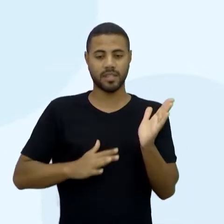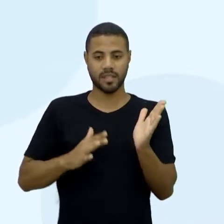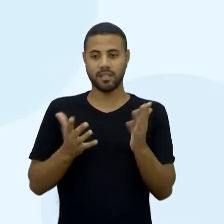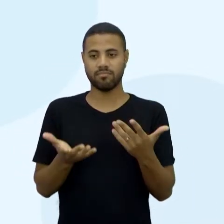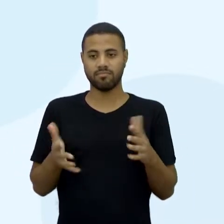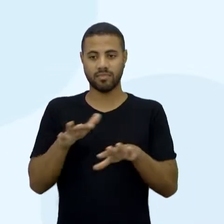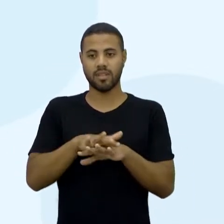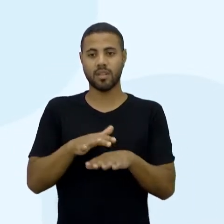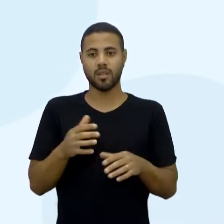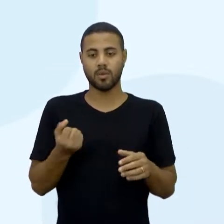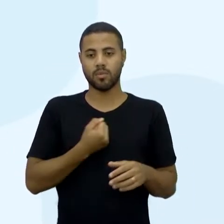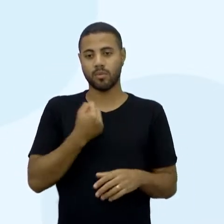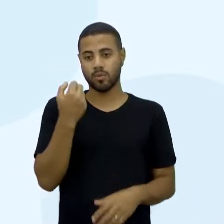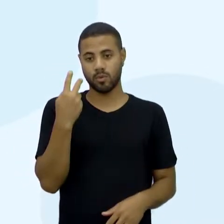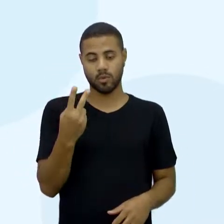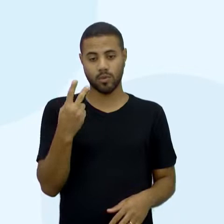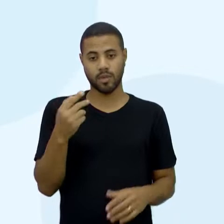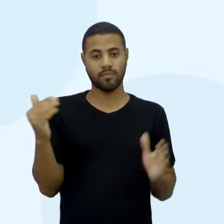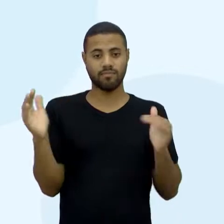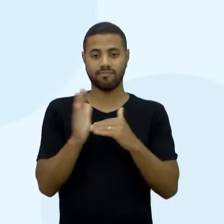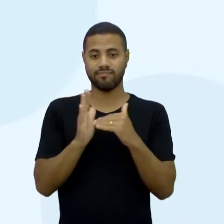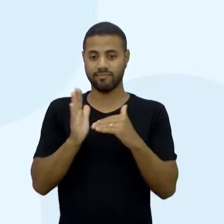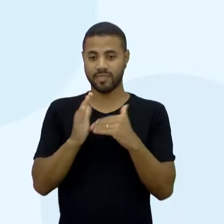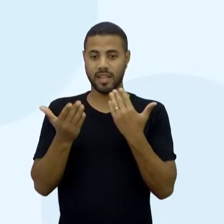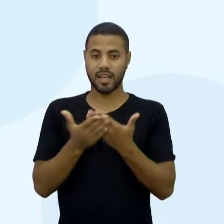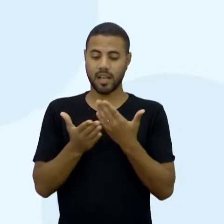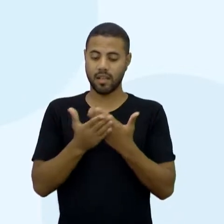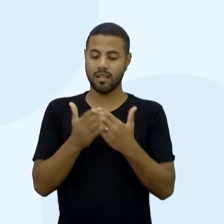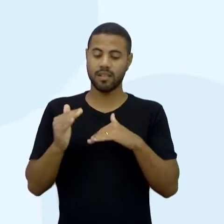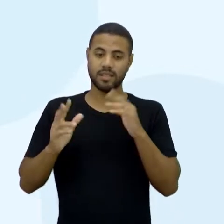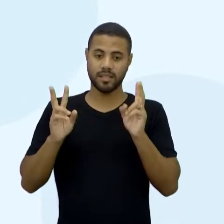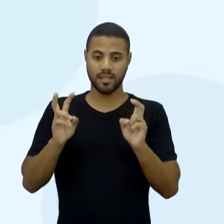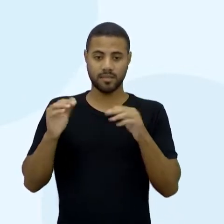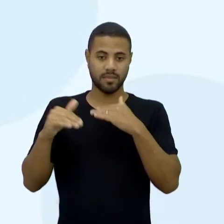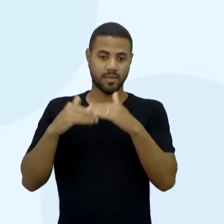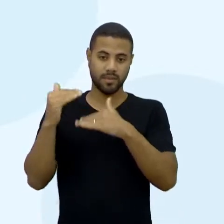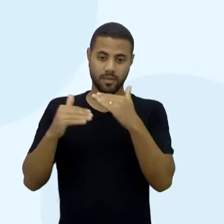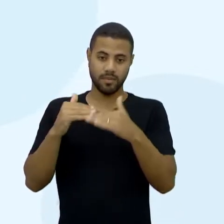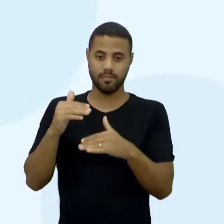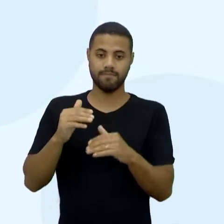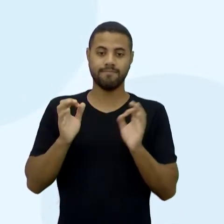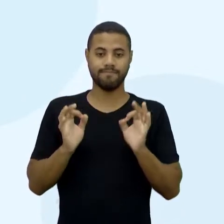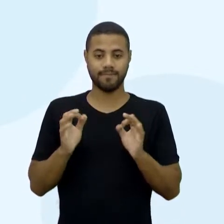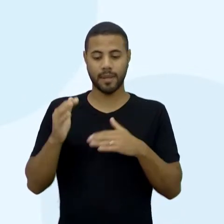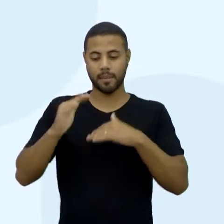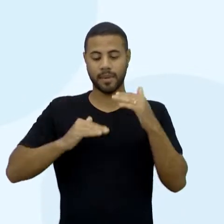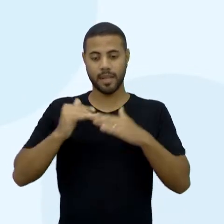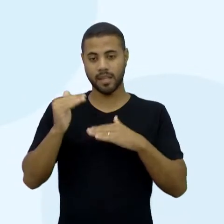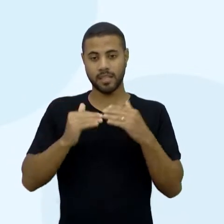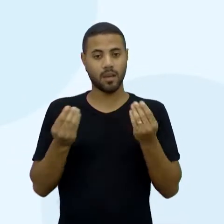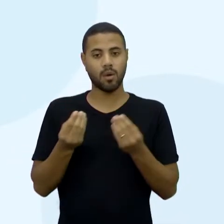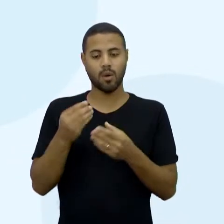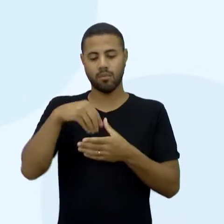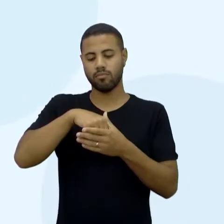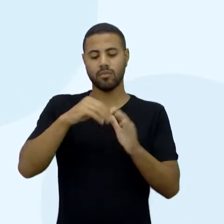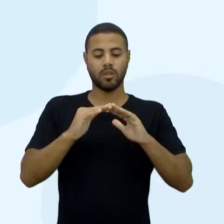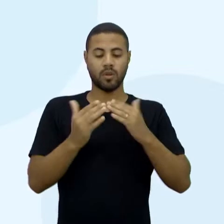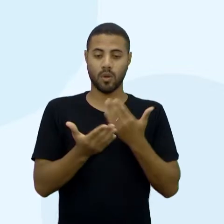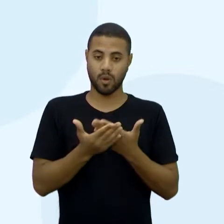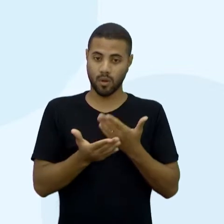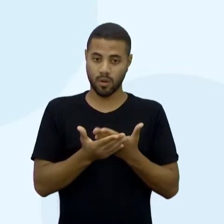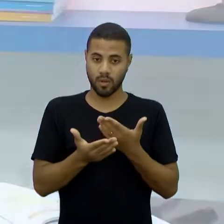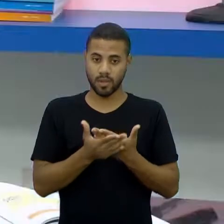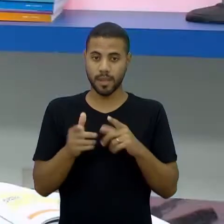integrada de número 2 e a nossa última aula do desenvolvimento. Por isso, práticas na escola, é isso, nós